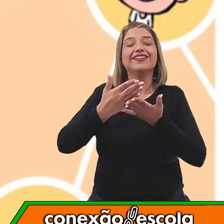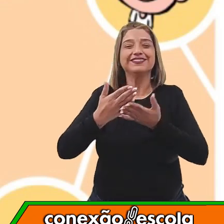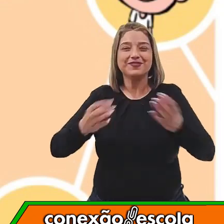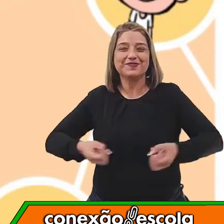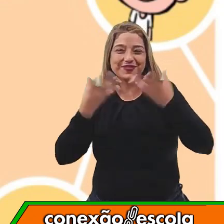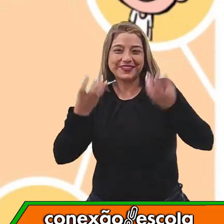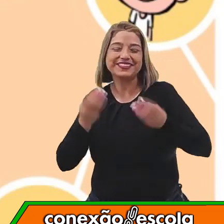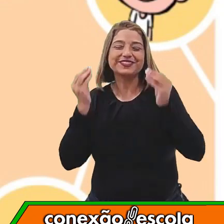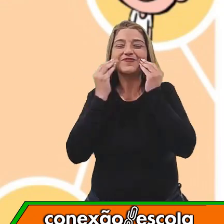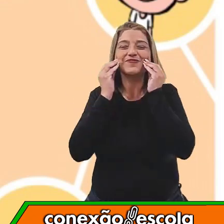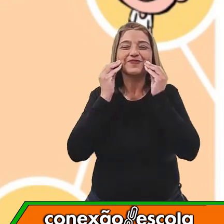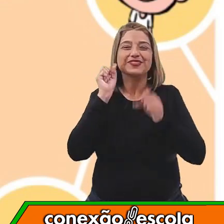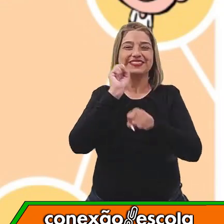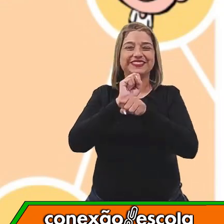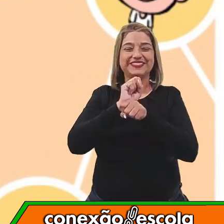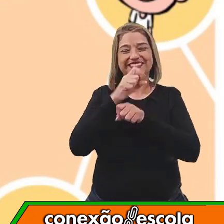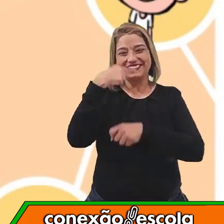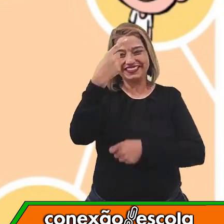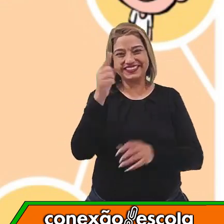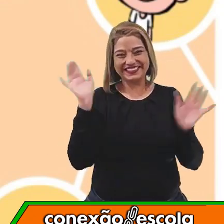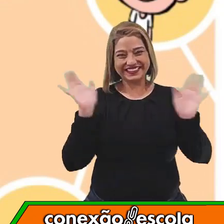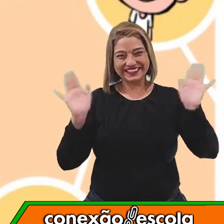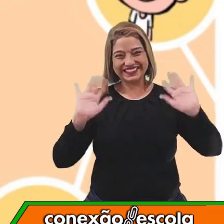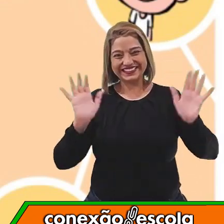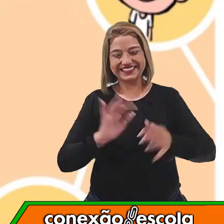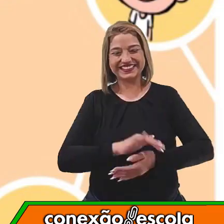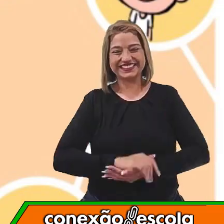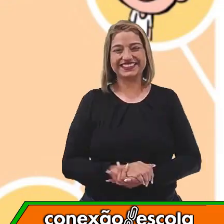próximo programa. Tchau, tchau.